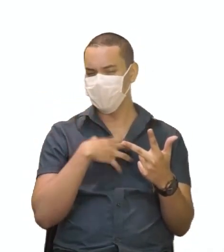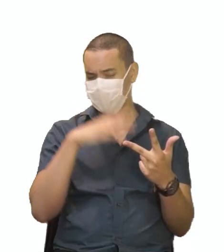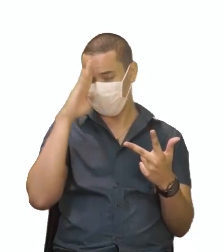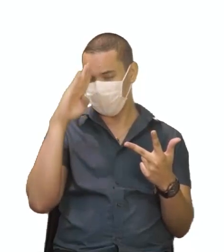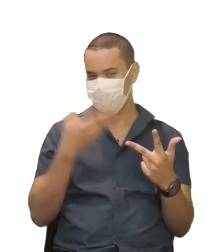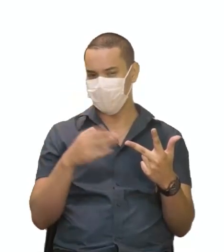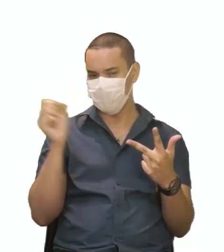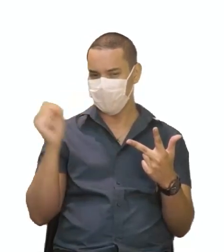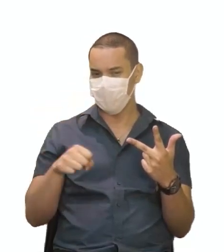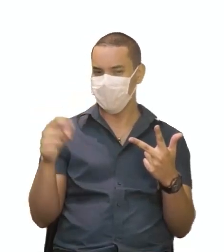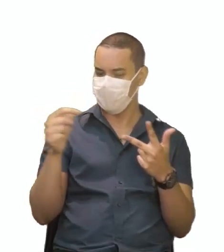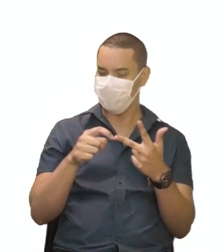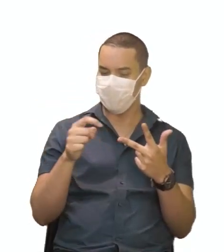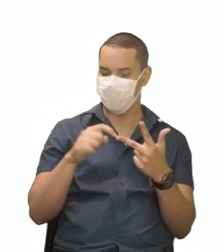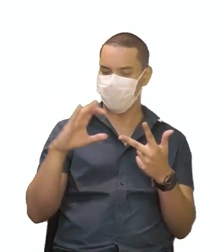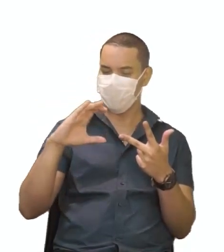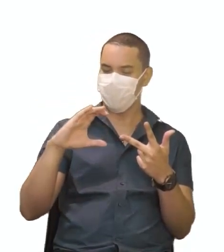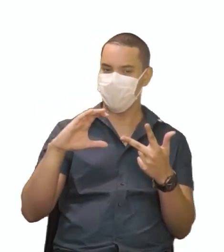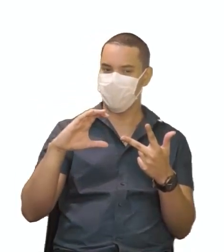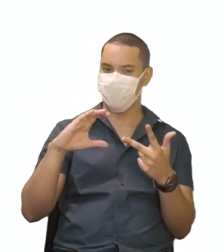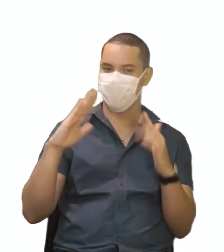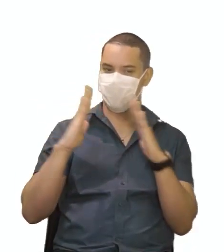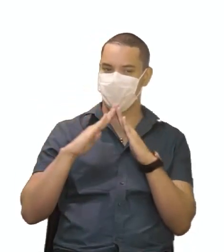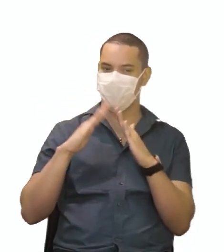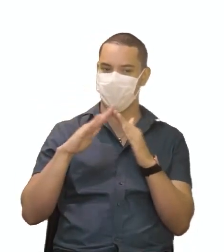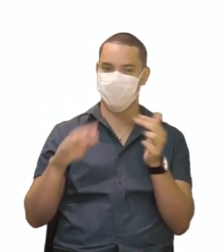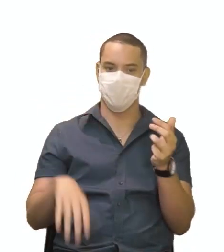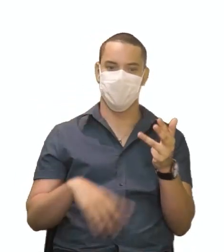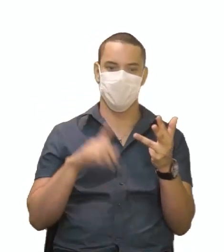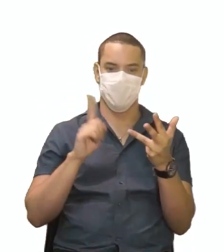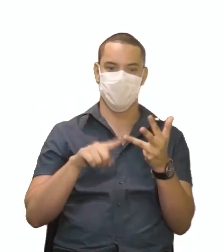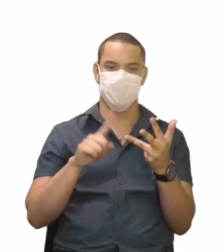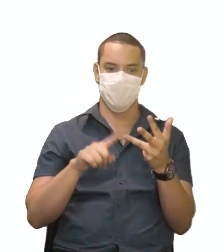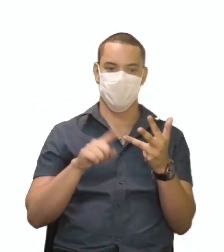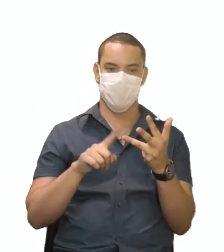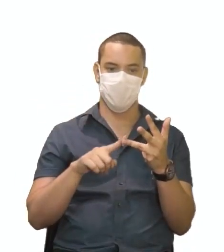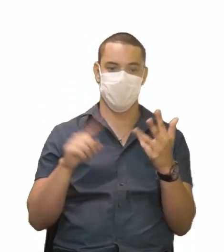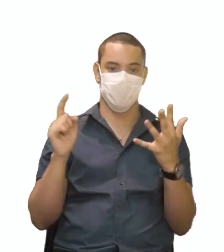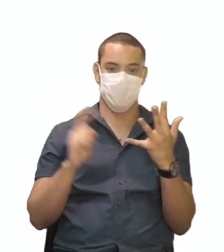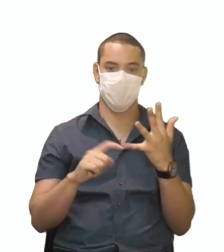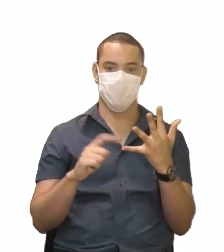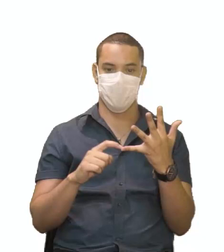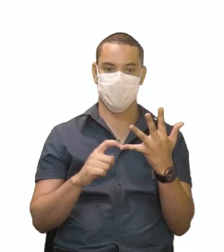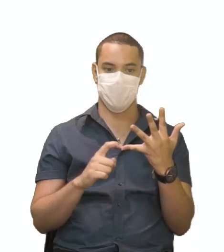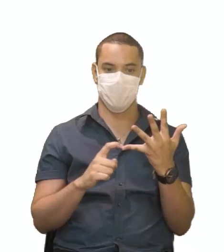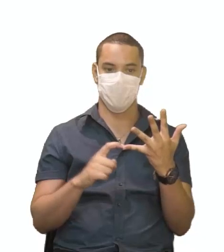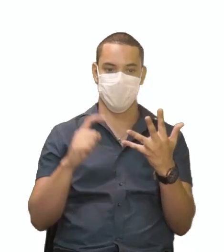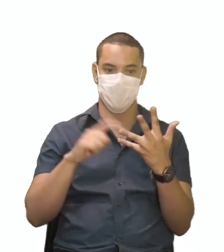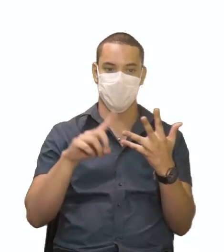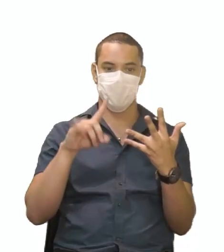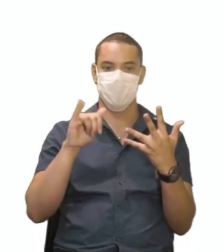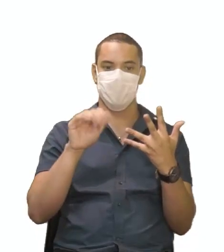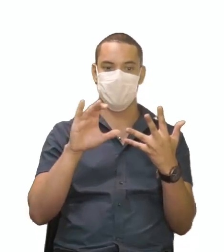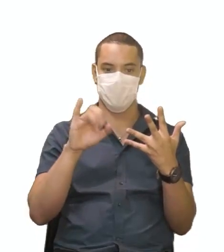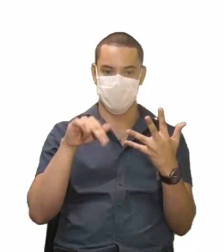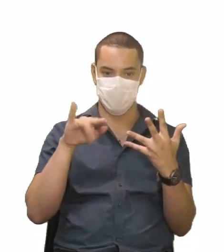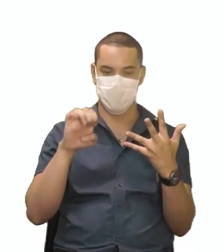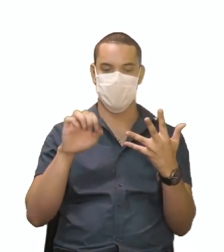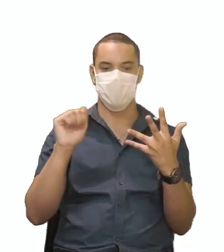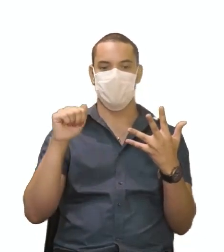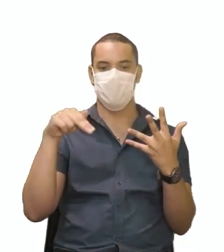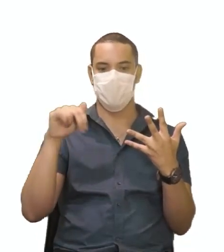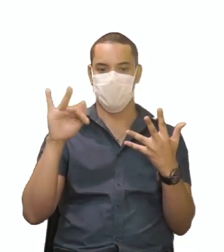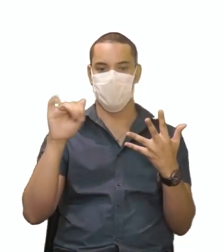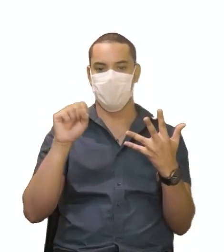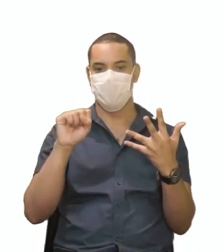Será que é a letra C de casinha? Vamos olhar para D e vamos olhar para E. Diacinese, anáfase